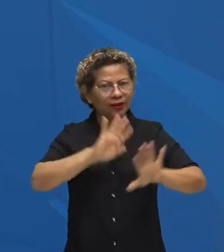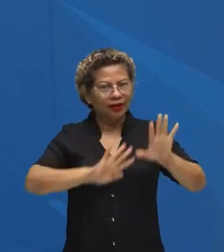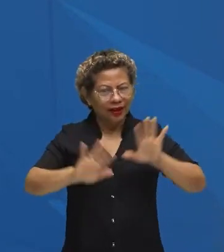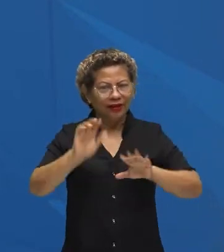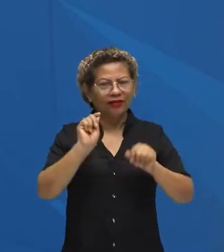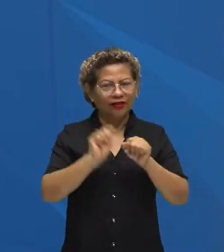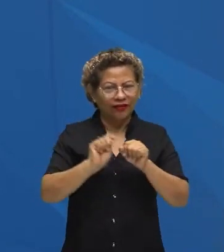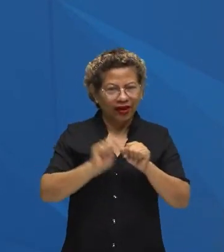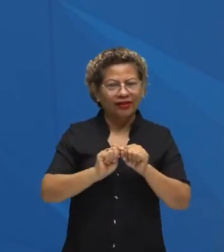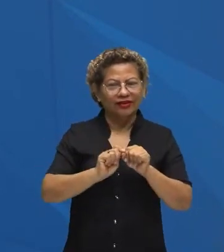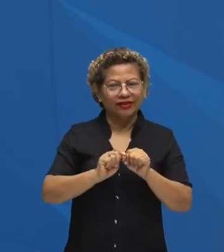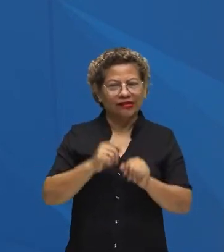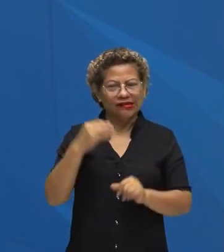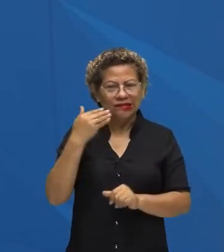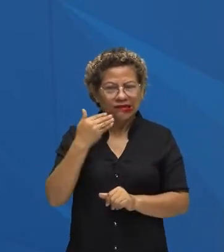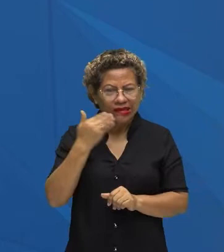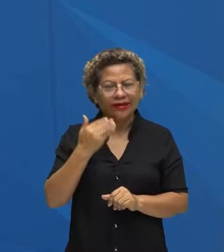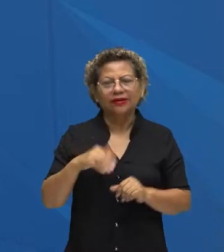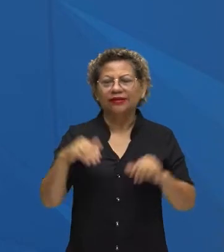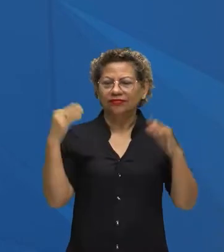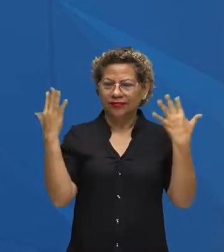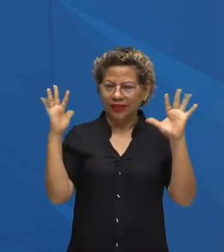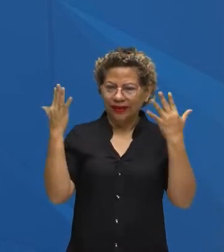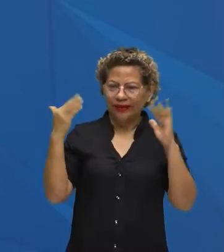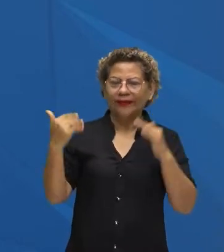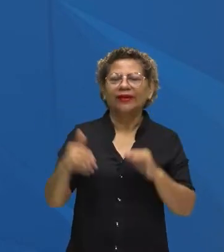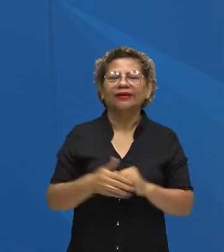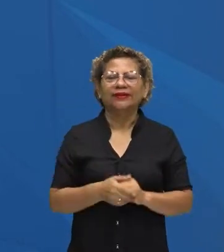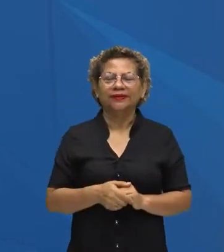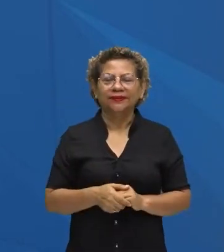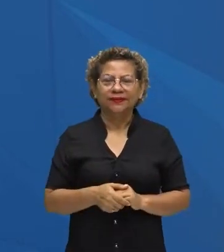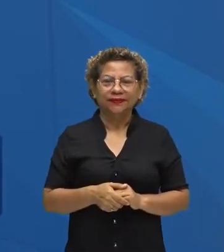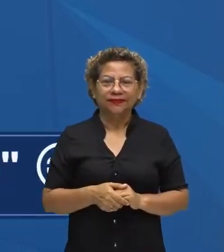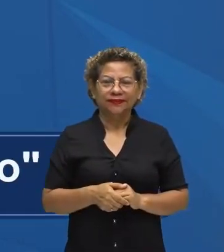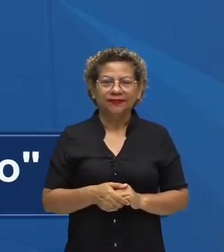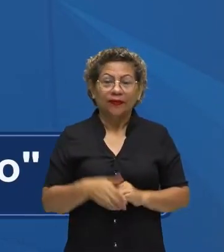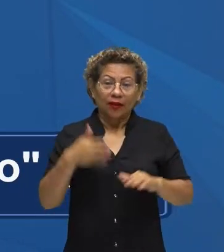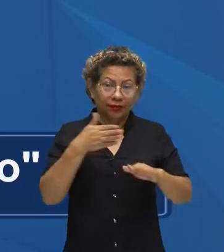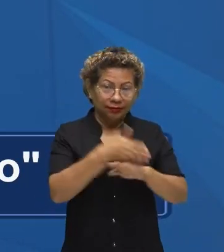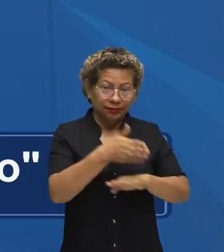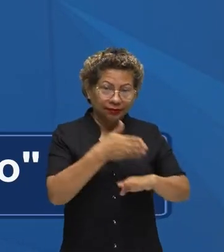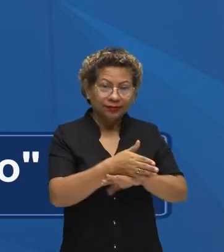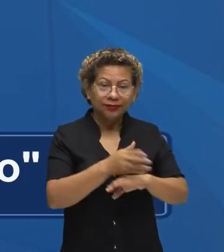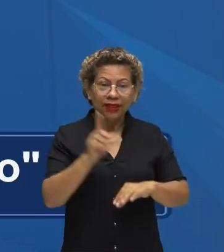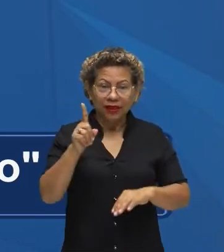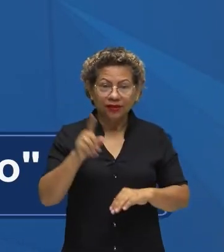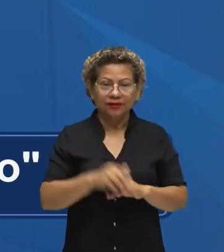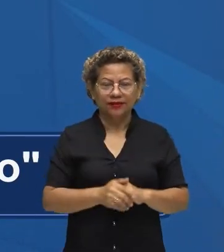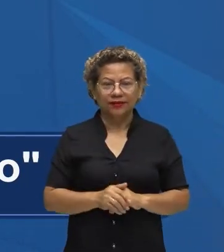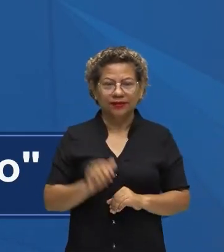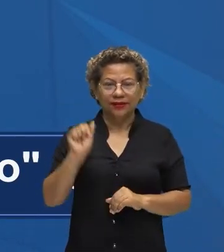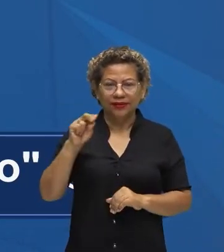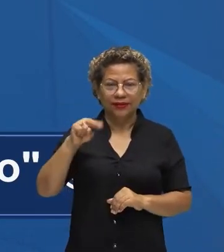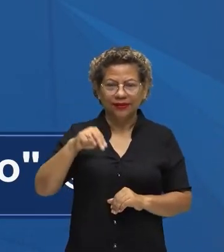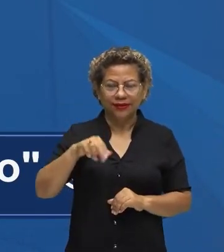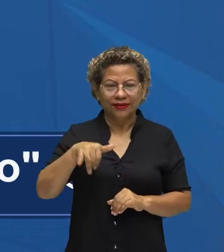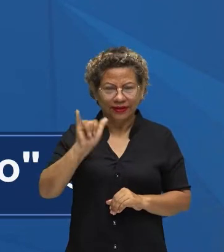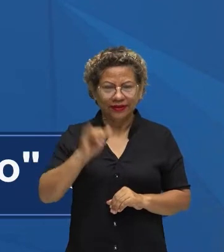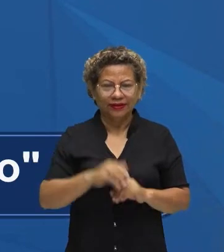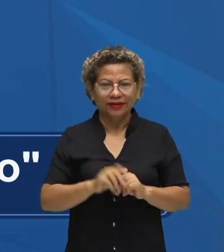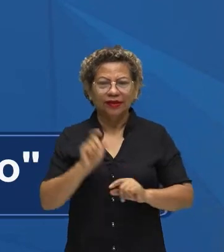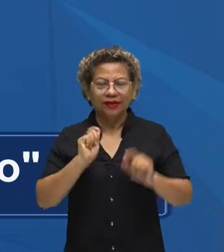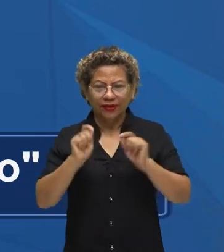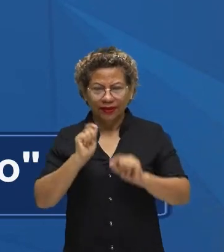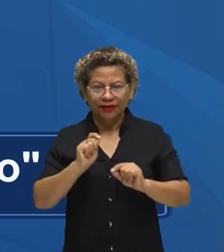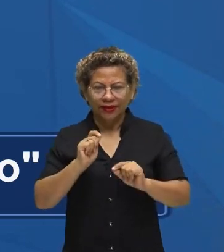só, bem legal, parabéns pela participação. Temos mais um, olha aí na tela, com ferro fere, com